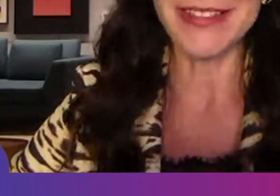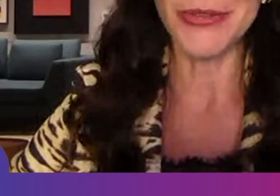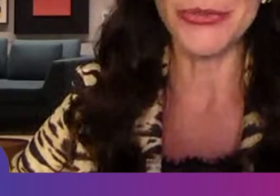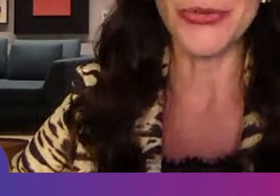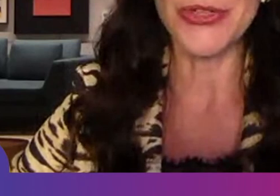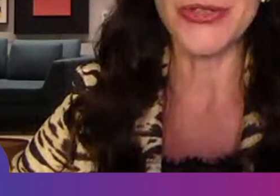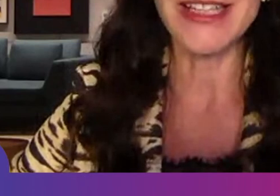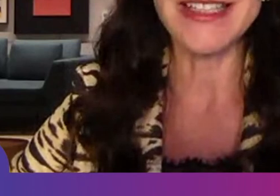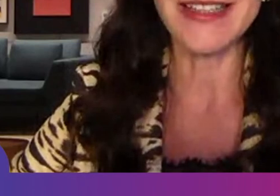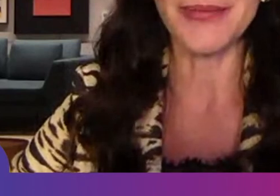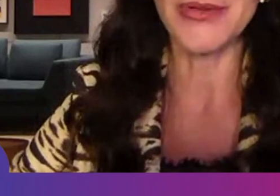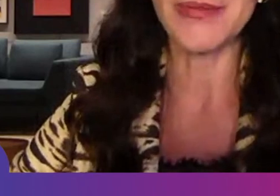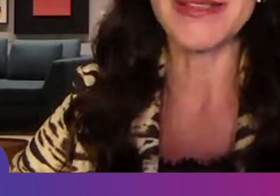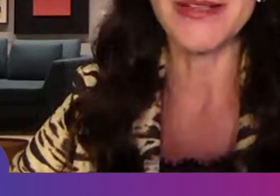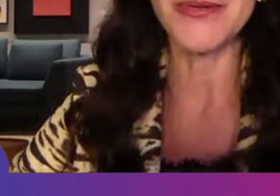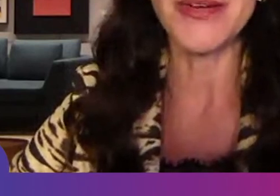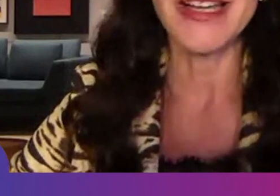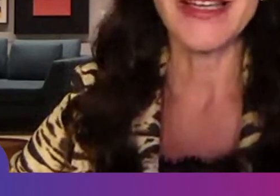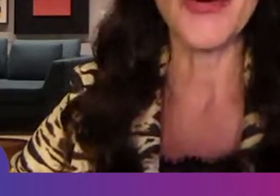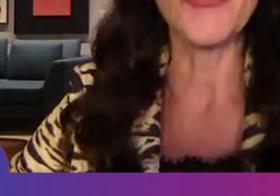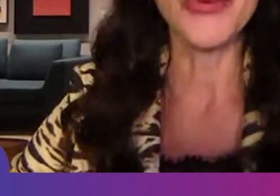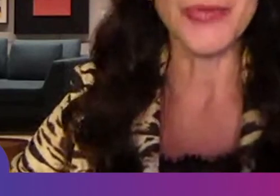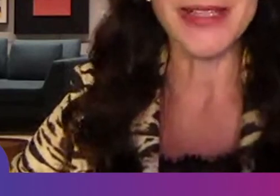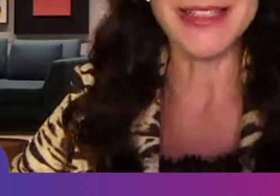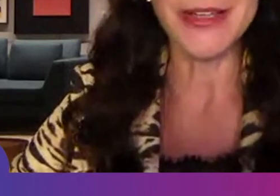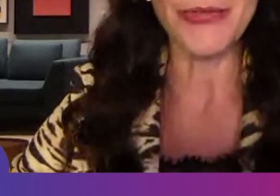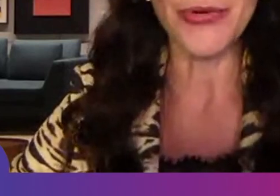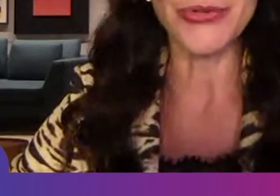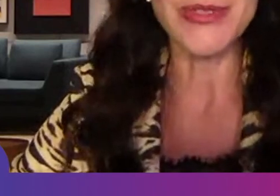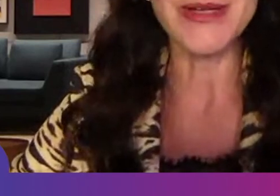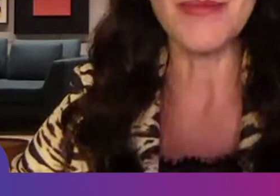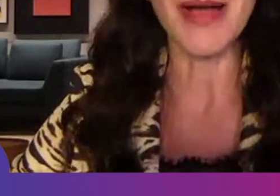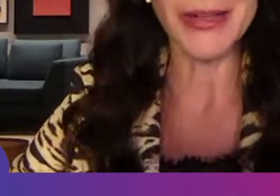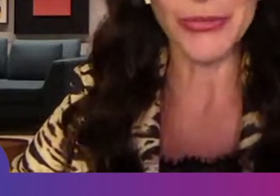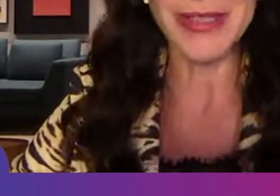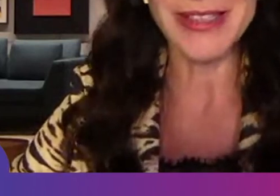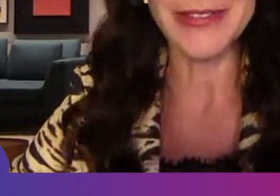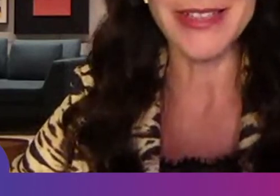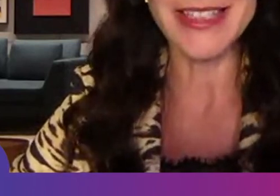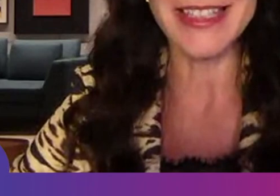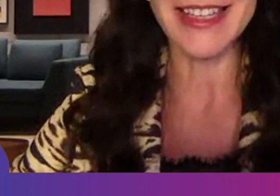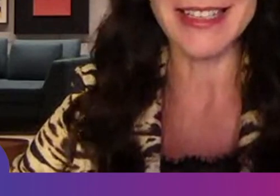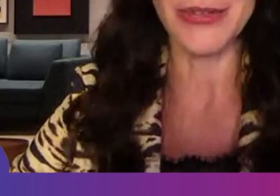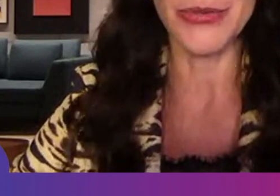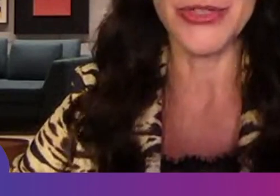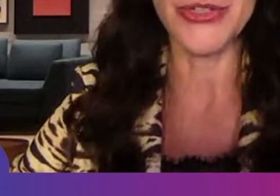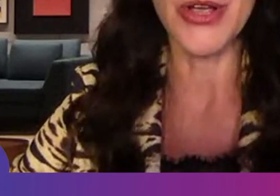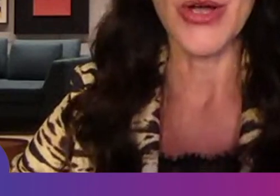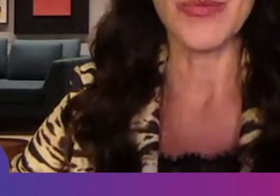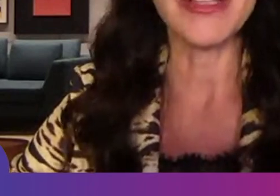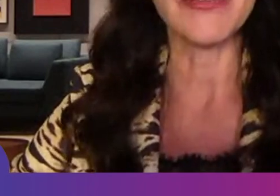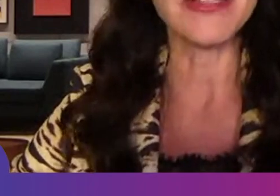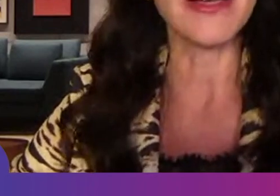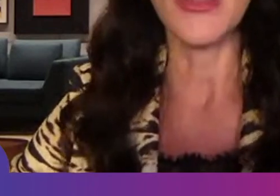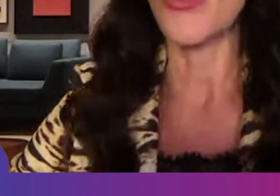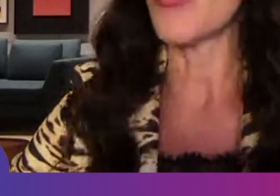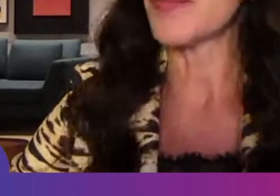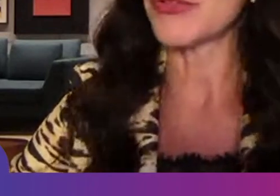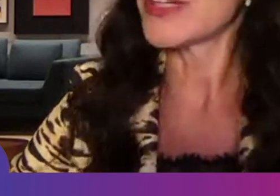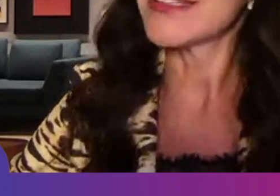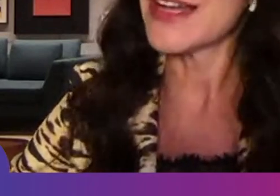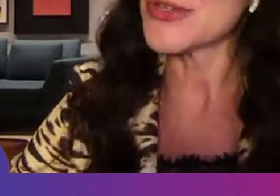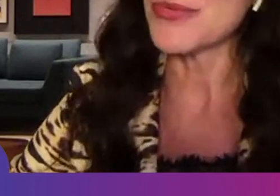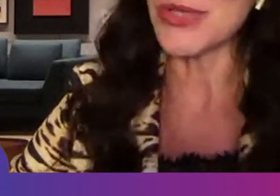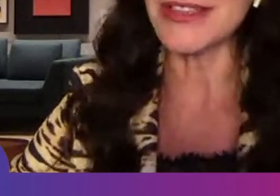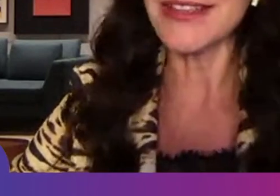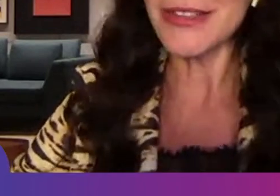Bradesco Women. Eu sou a jornalista Ana Paula Padrão e é com muito prazer que eu vou conduzir mais uma entrevista essa noite. Uma entrevista com